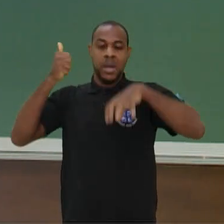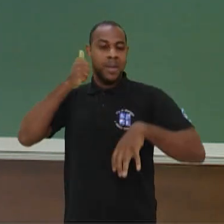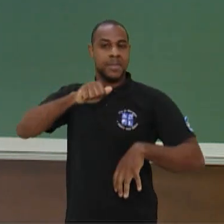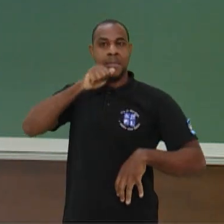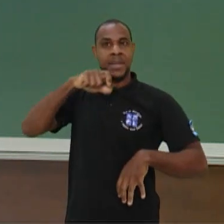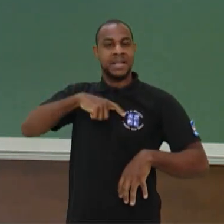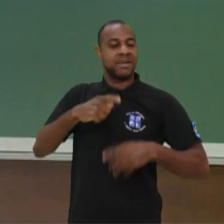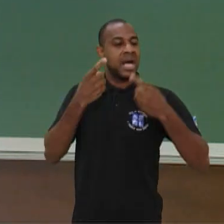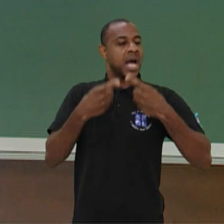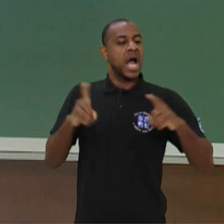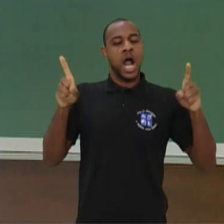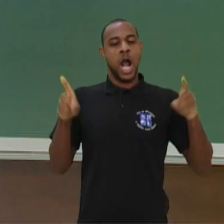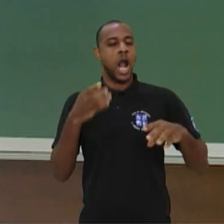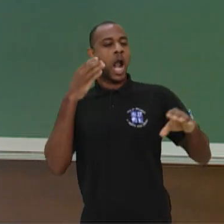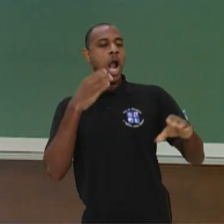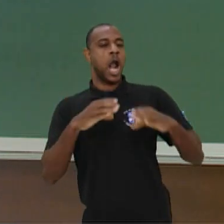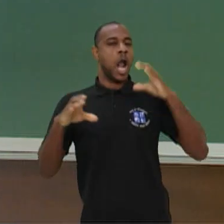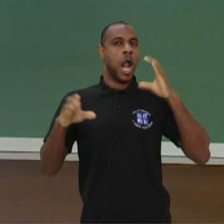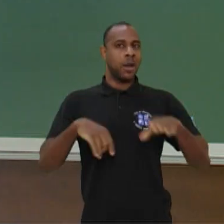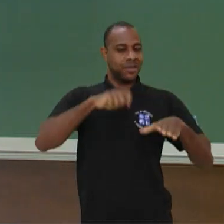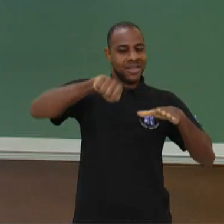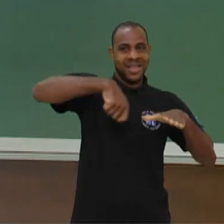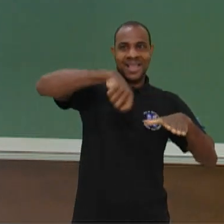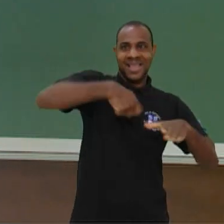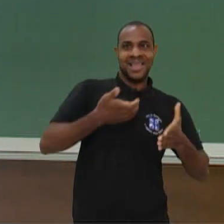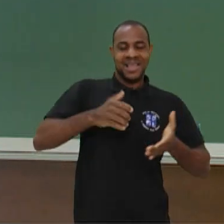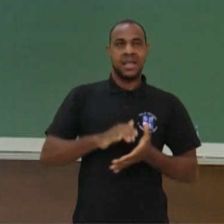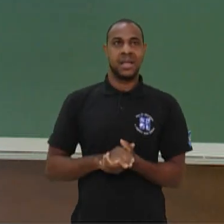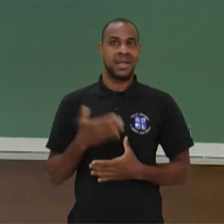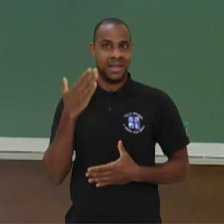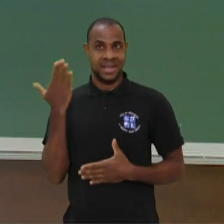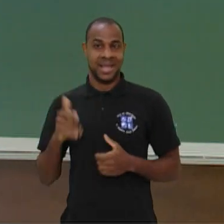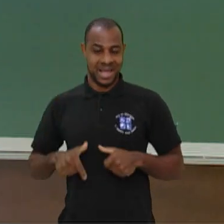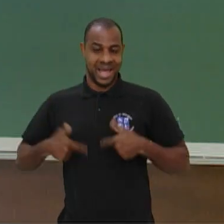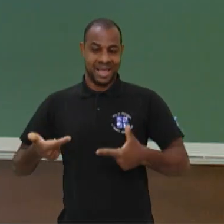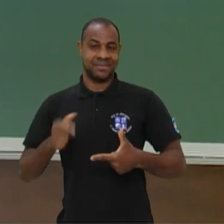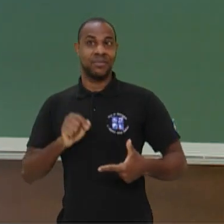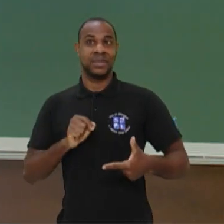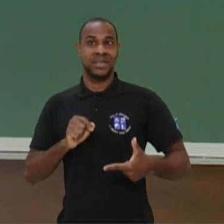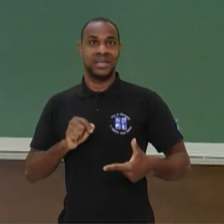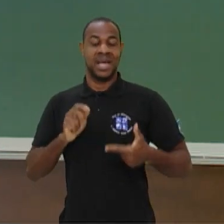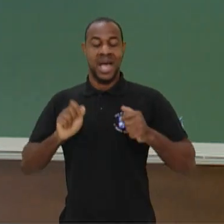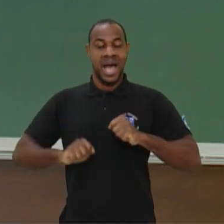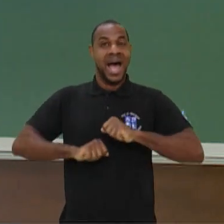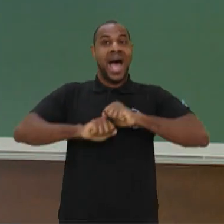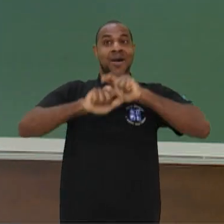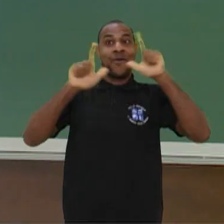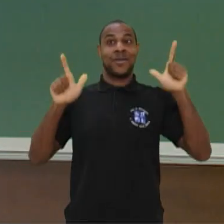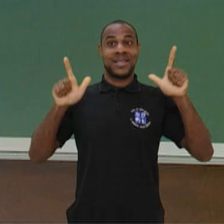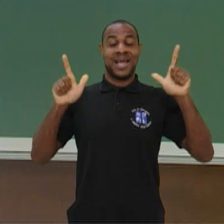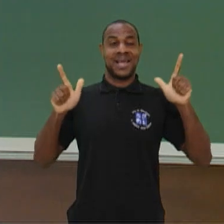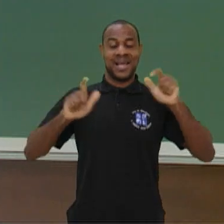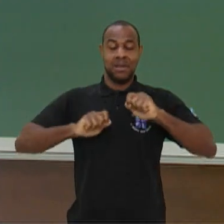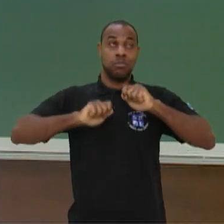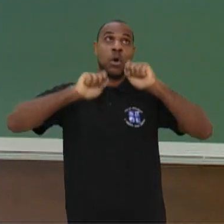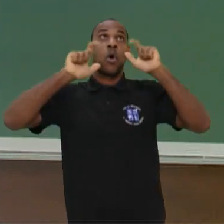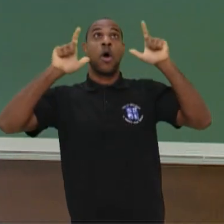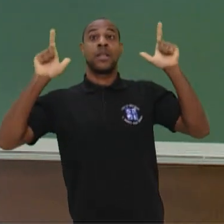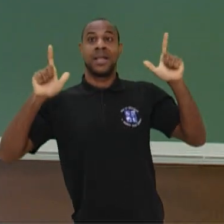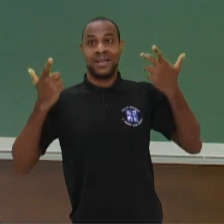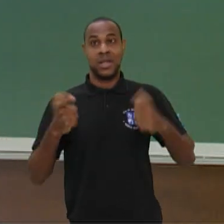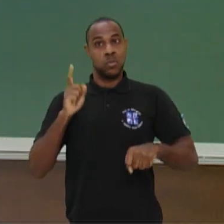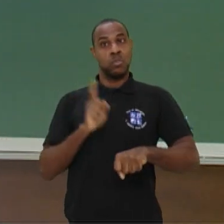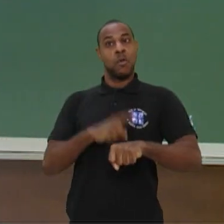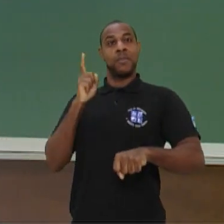cantando na cozinha. Vejam que a ação em si é a ação do acordar, a pessoa relatando, mas naquele